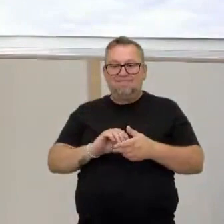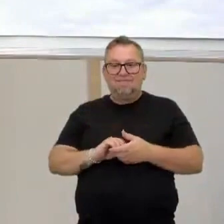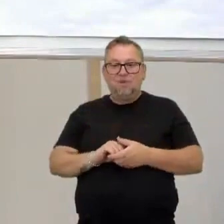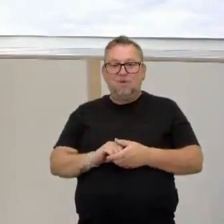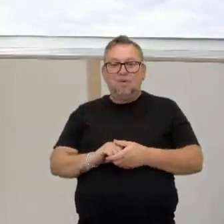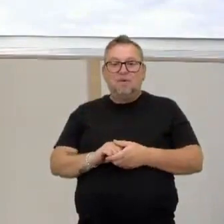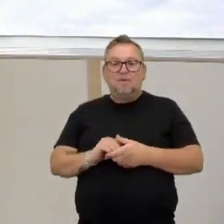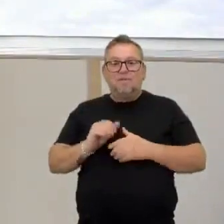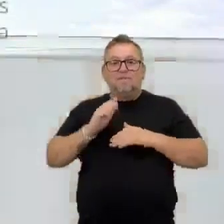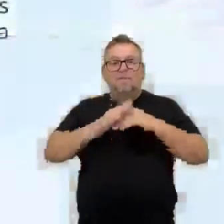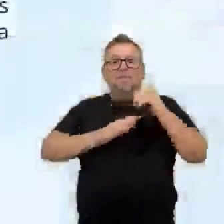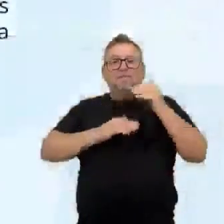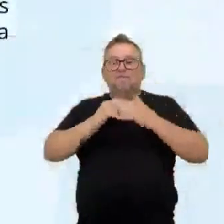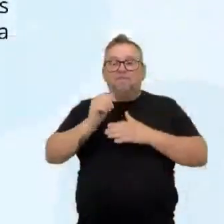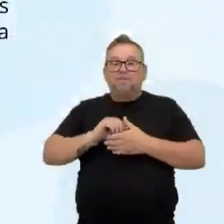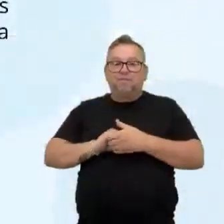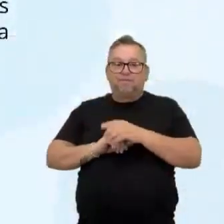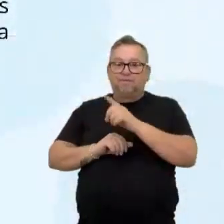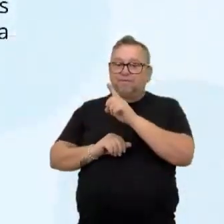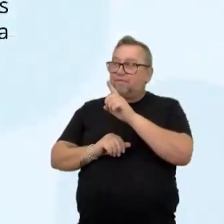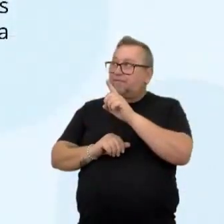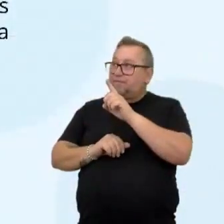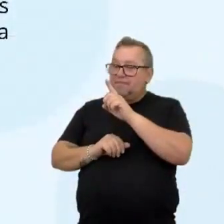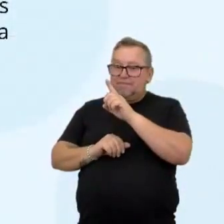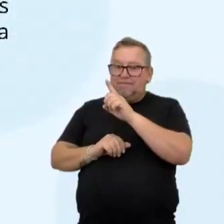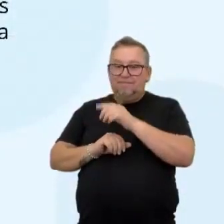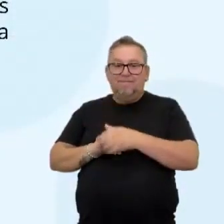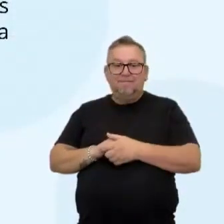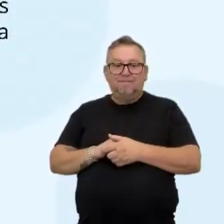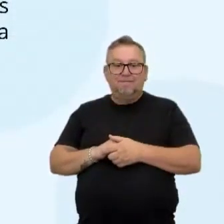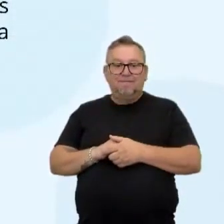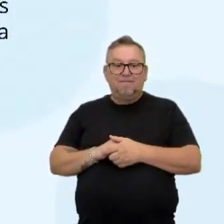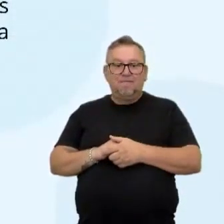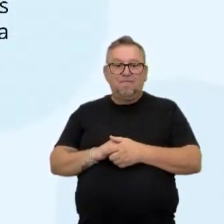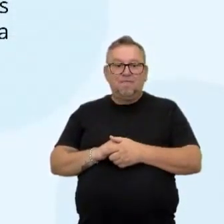E habilidade? Vamos lá, habilidade qual que é?